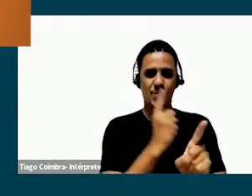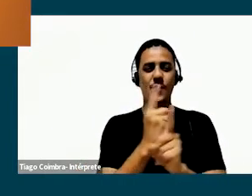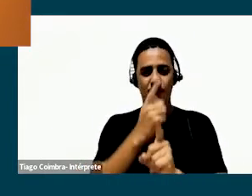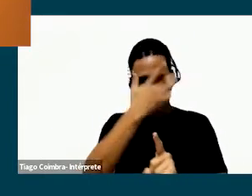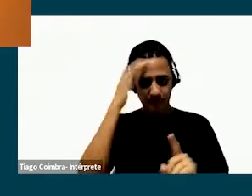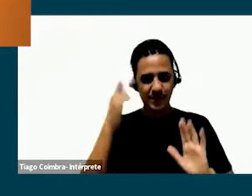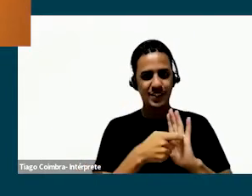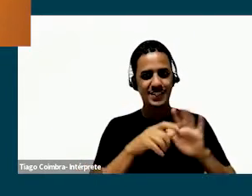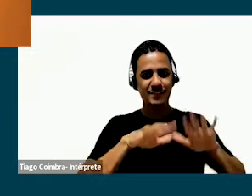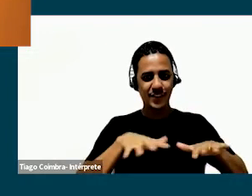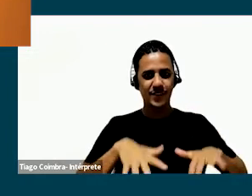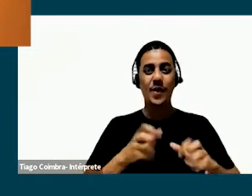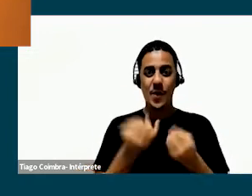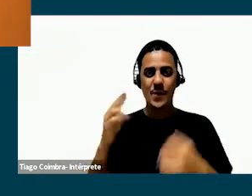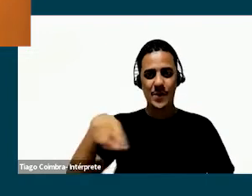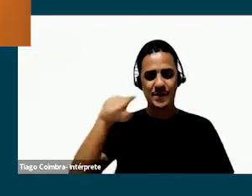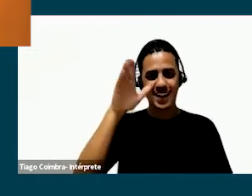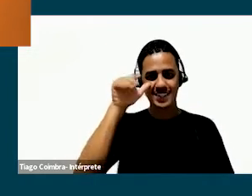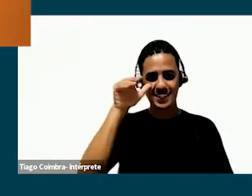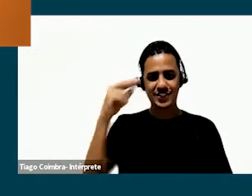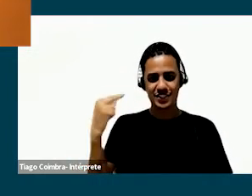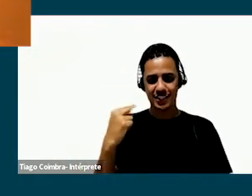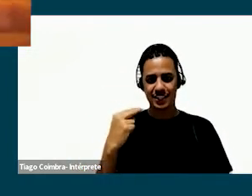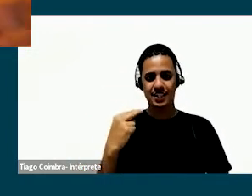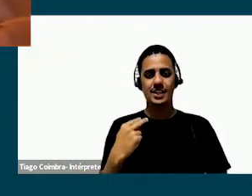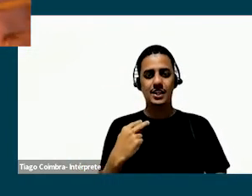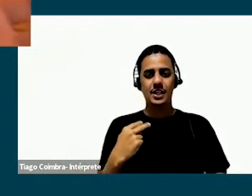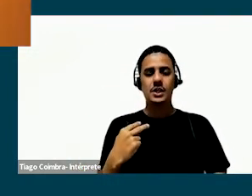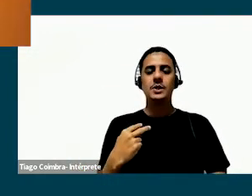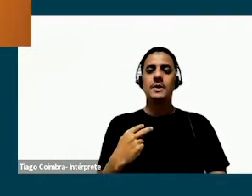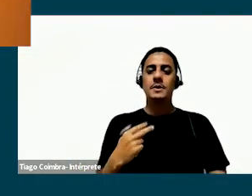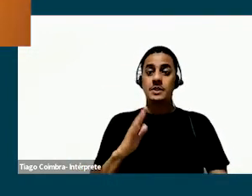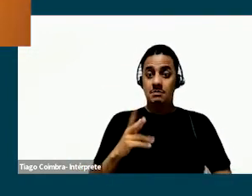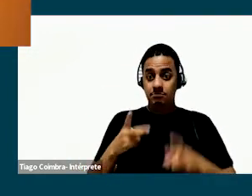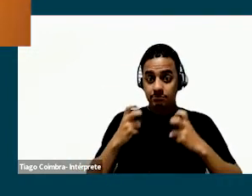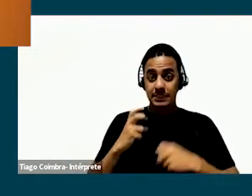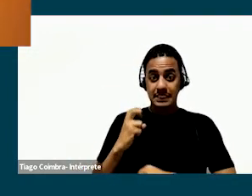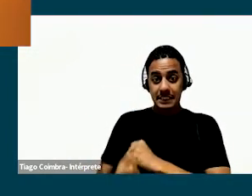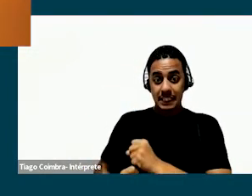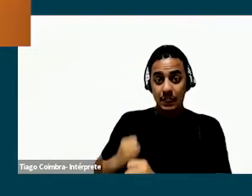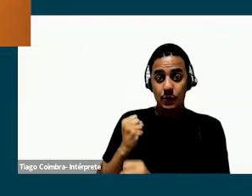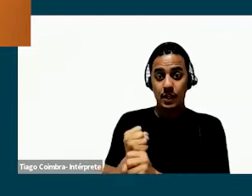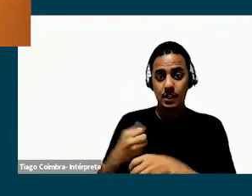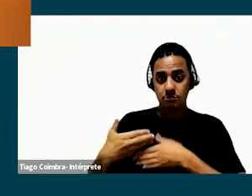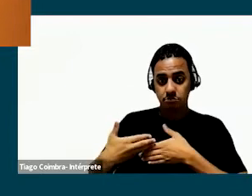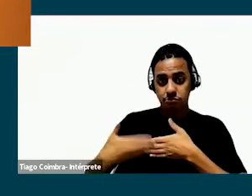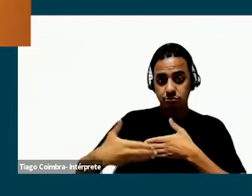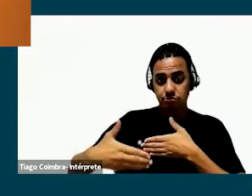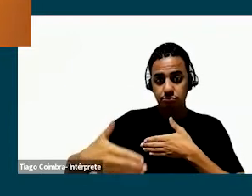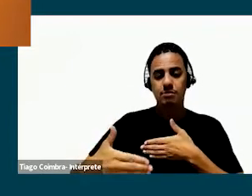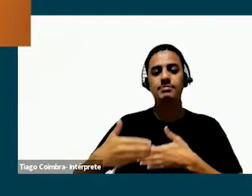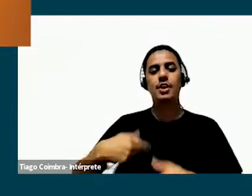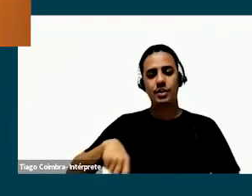desenvolvedores, alguns devem estar assistindo agora isso, e a gente percebeu que ao longo desses últimos 5 anos, nós adotamos algumas